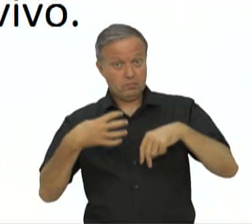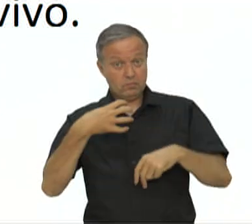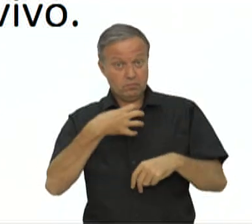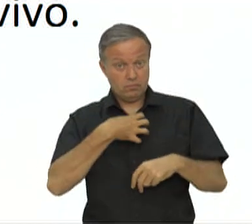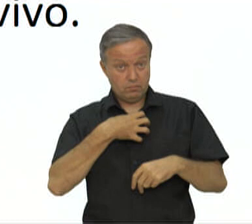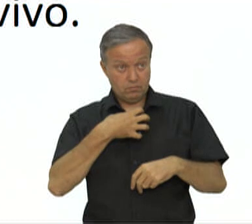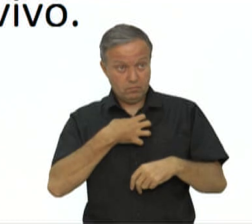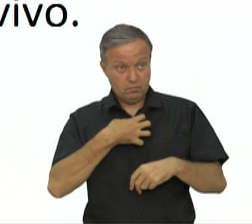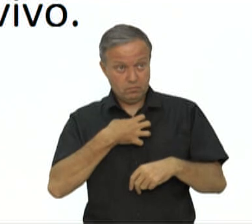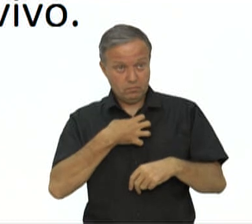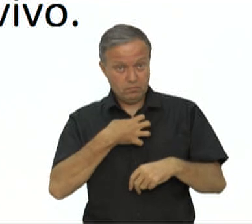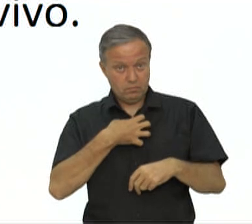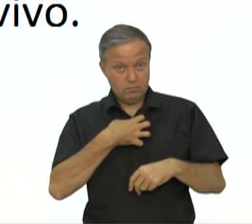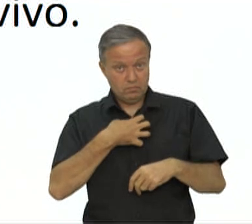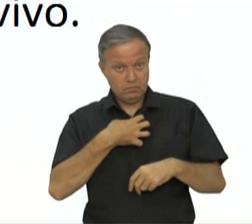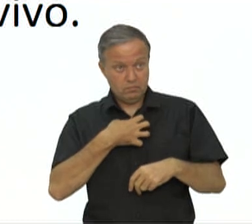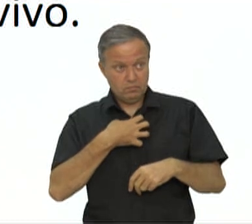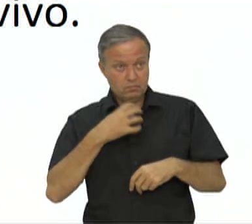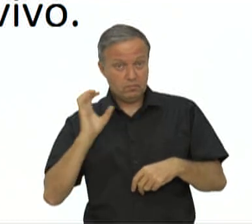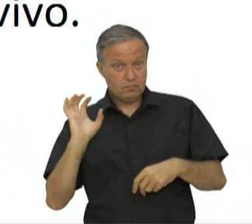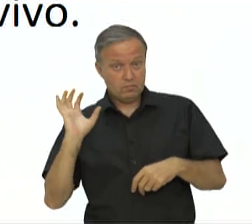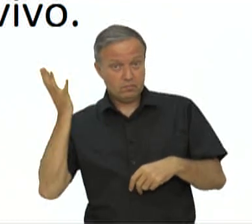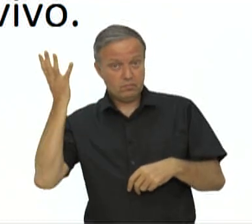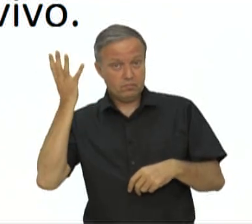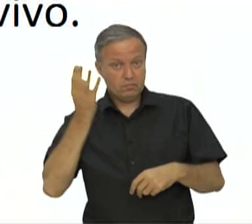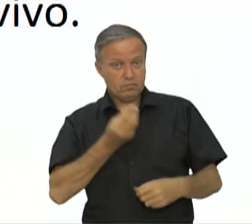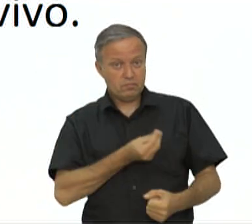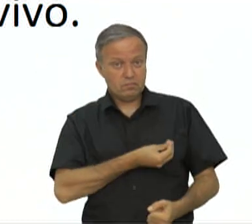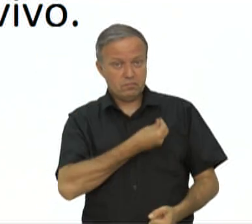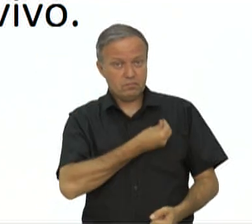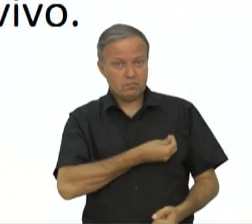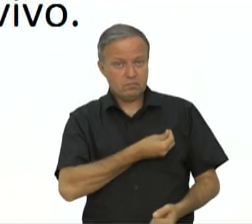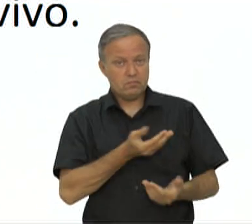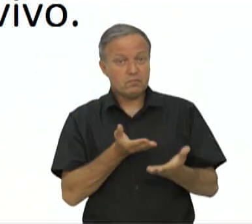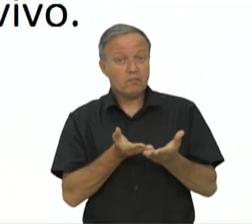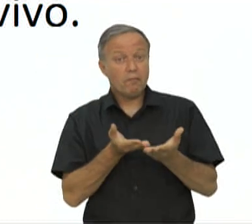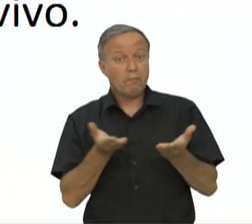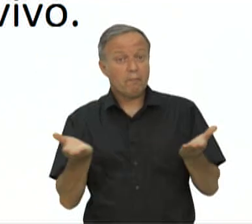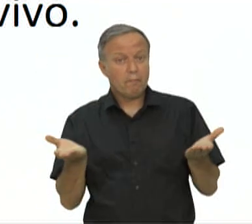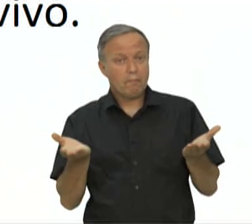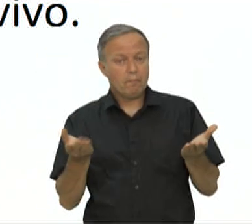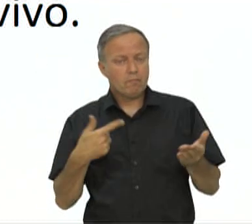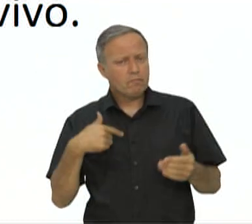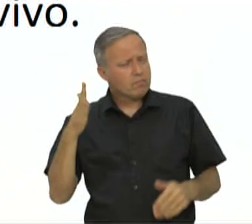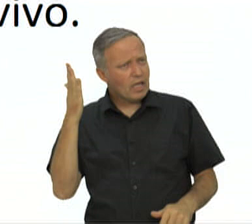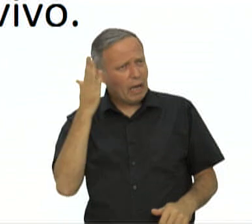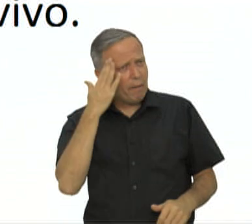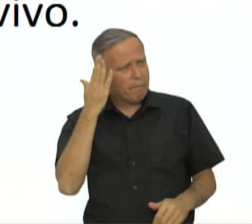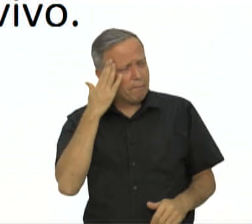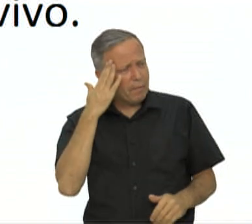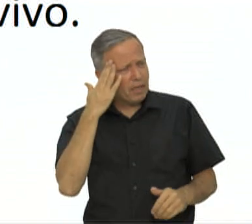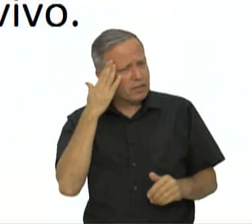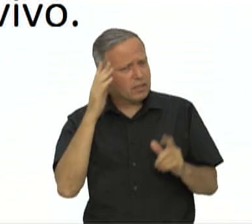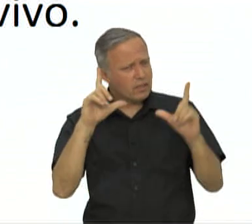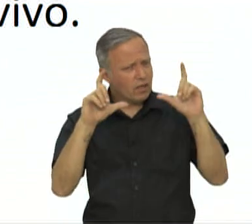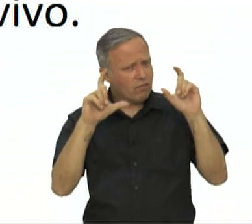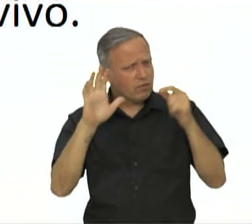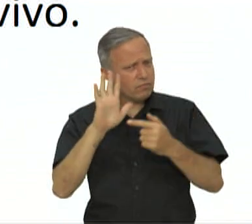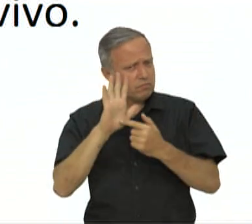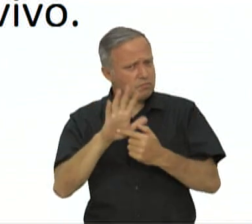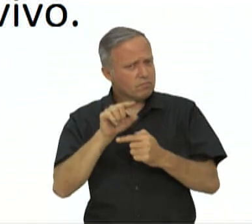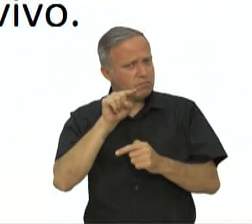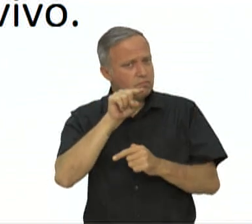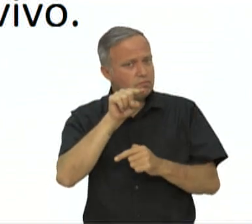sensações. Ela ocorre ao vivo. Pensa lá. Pensa nas imagens que eu mostrei para vocês,